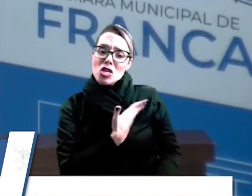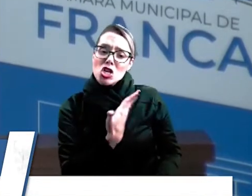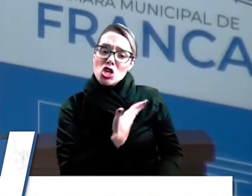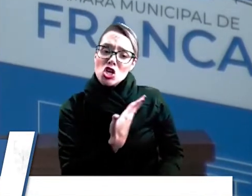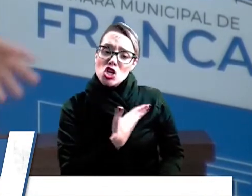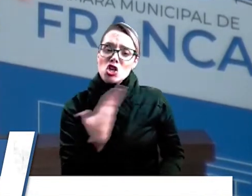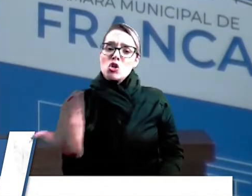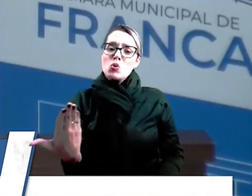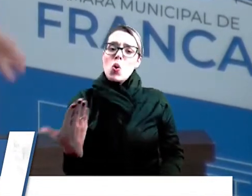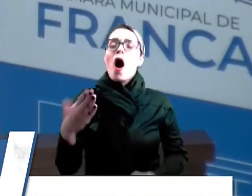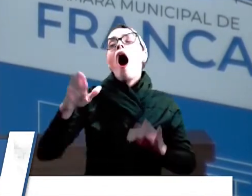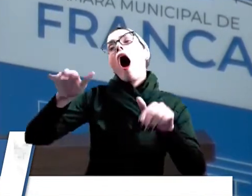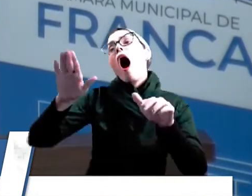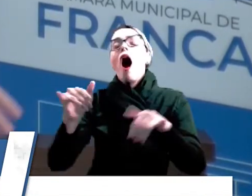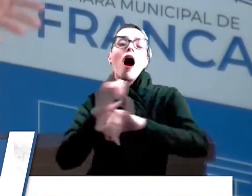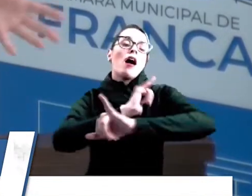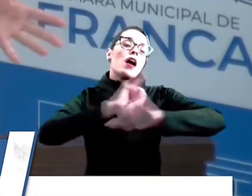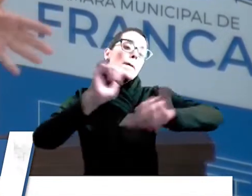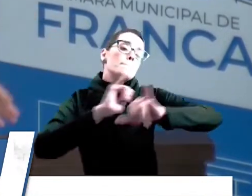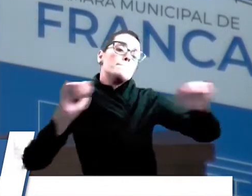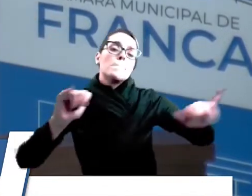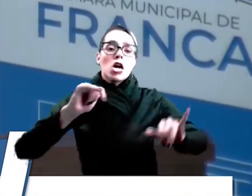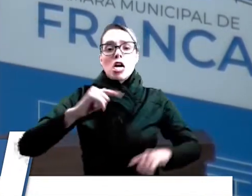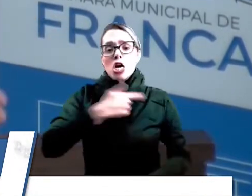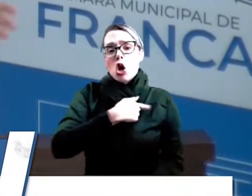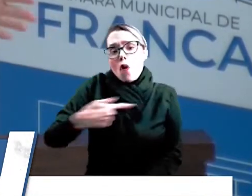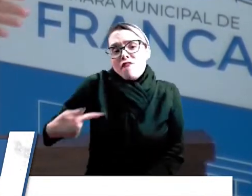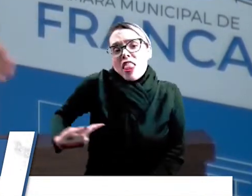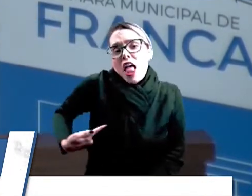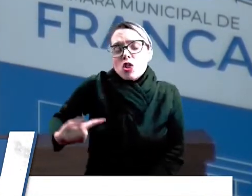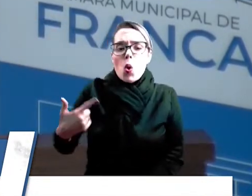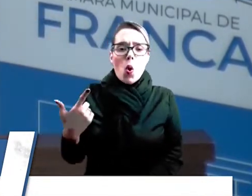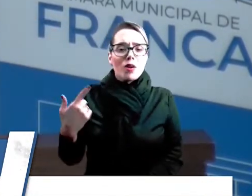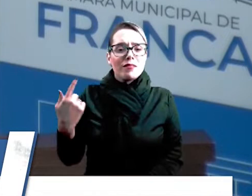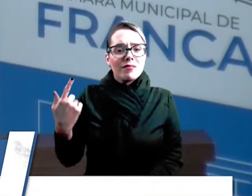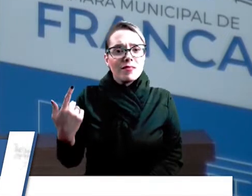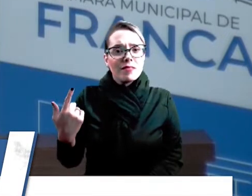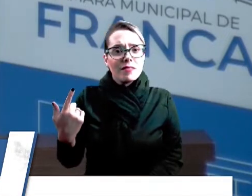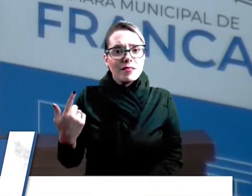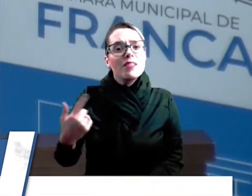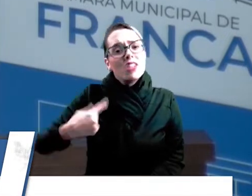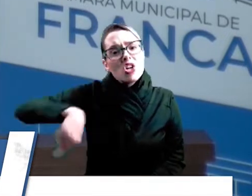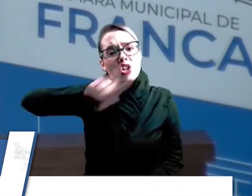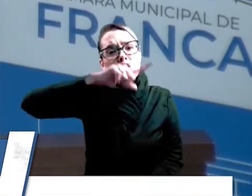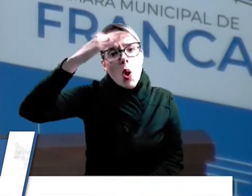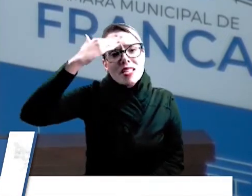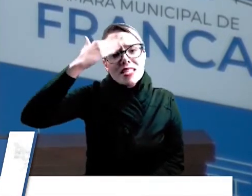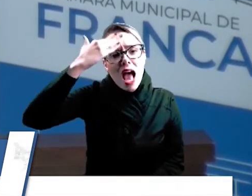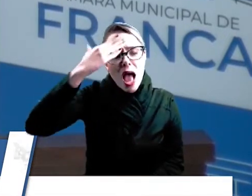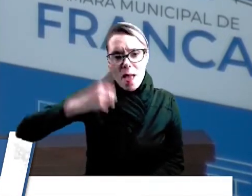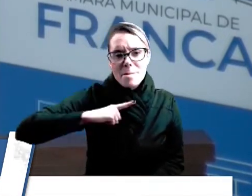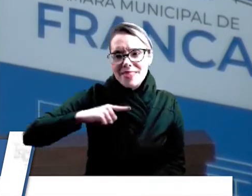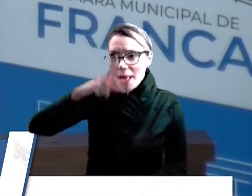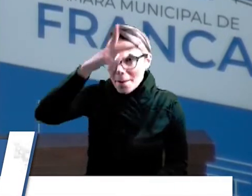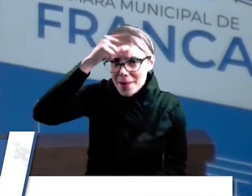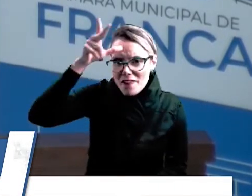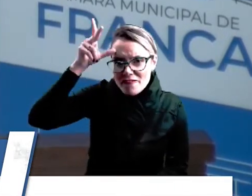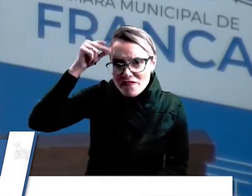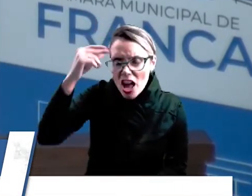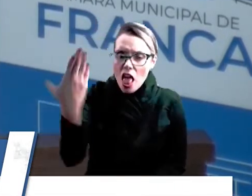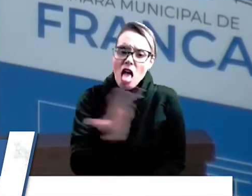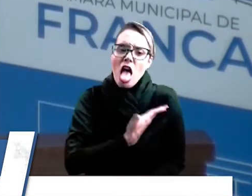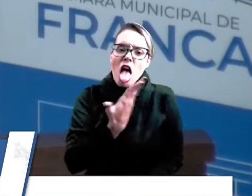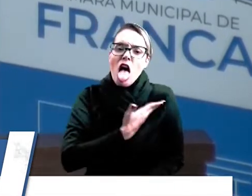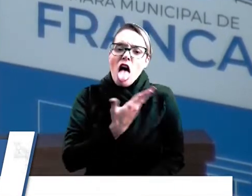nós aqui. O prefeito é cabo eleitoral assumido do Rodrigo Garcia. E isso não tem trazido